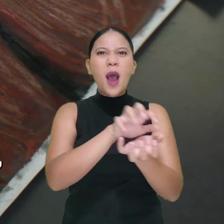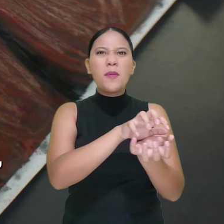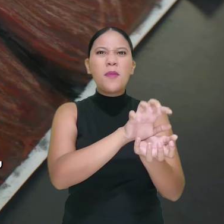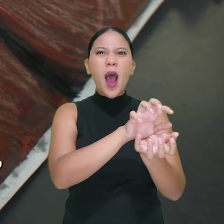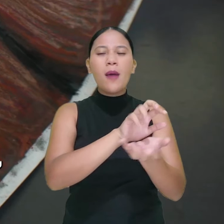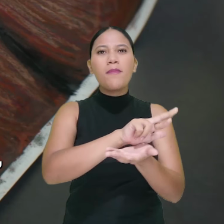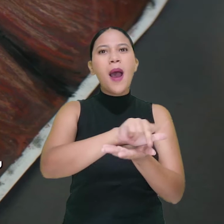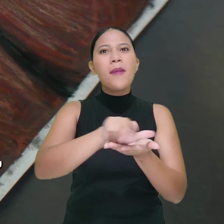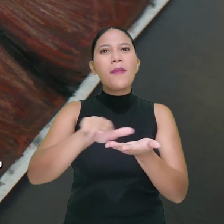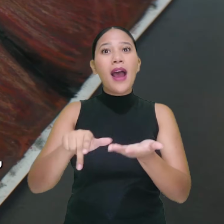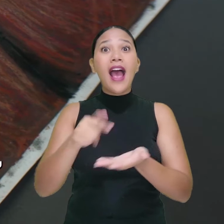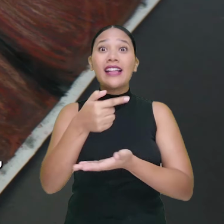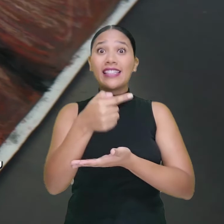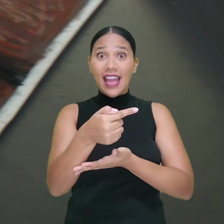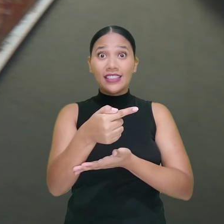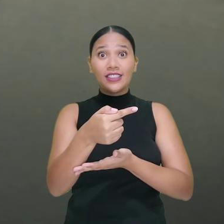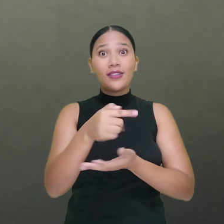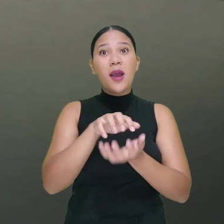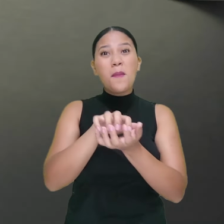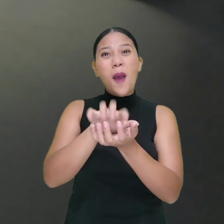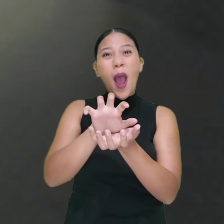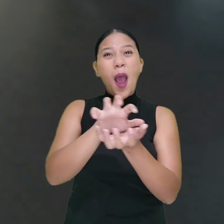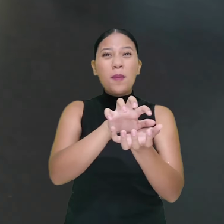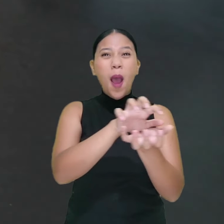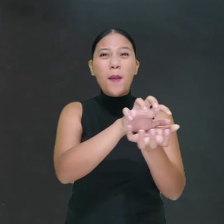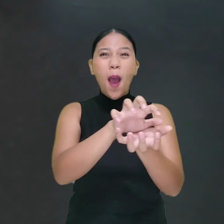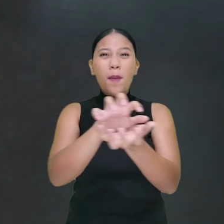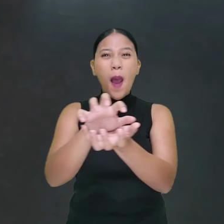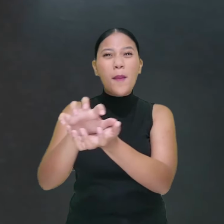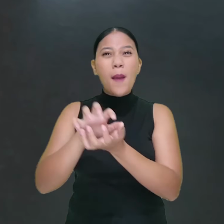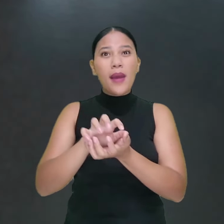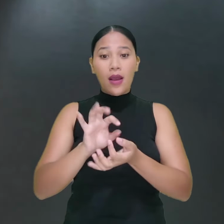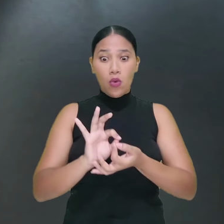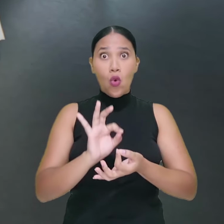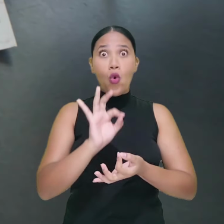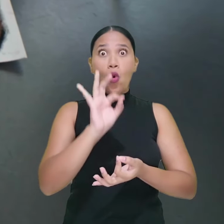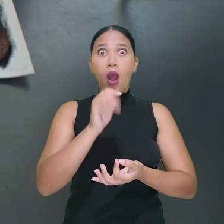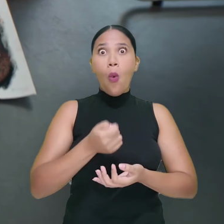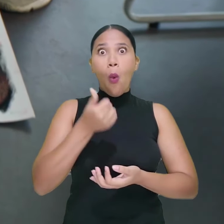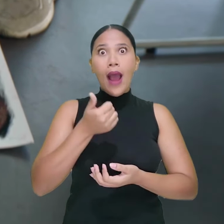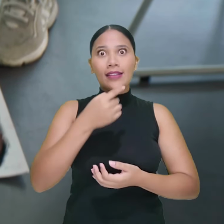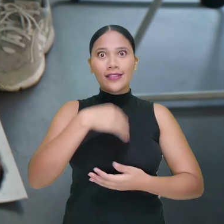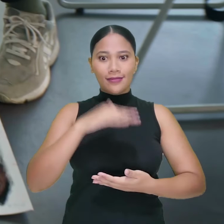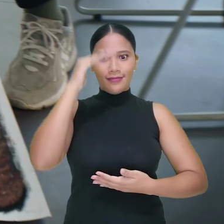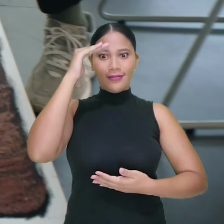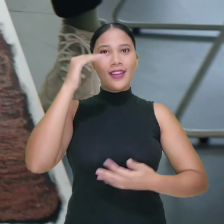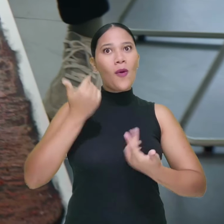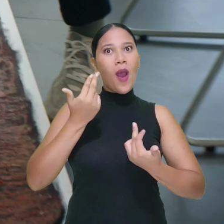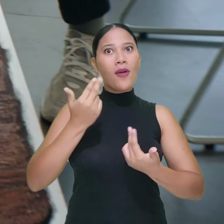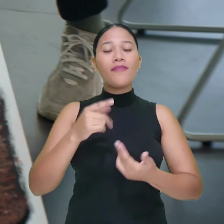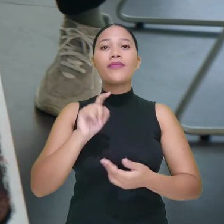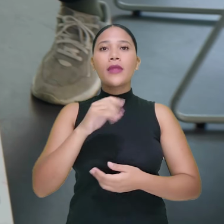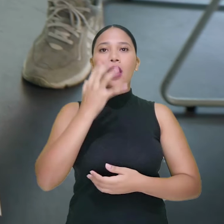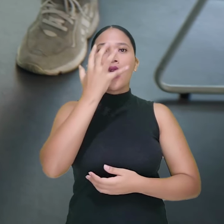fabulada imageticamente na série de arcadas. Então são sete arcadas, sete bocas grandes, quase do meu tamanho, espalhadas